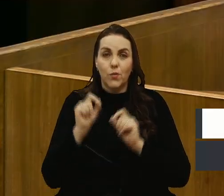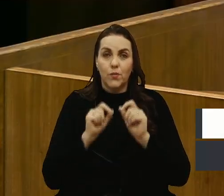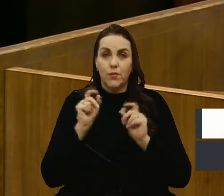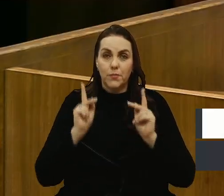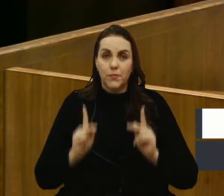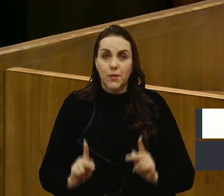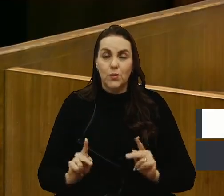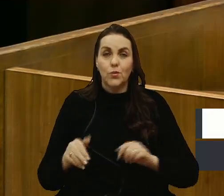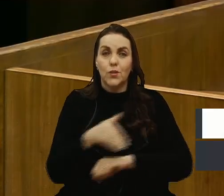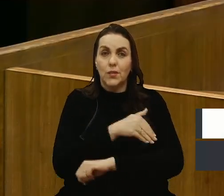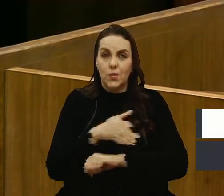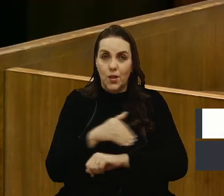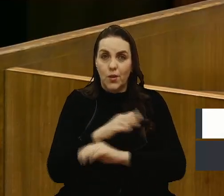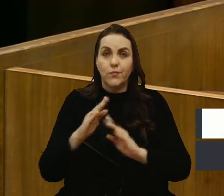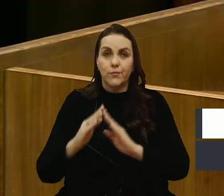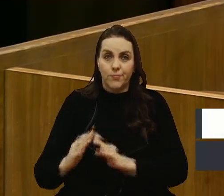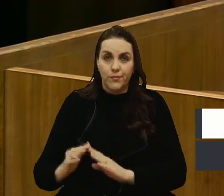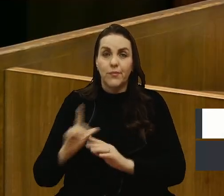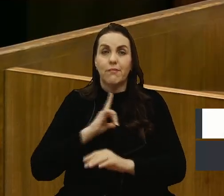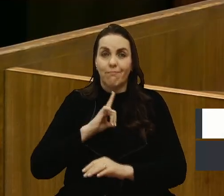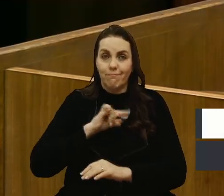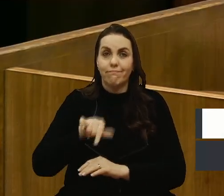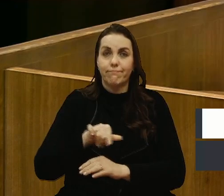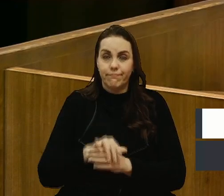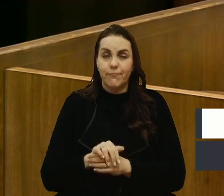de rua têm passado e estão